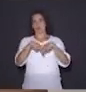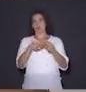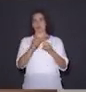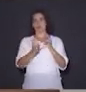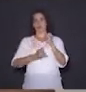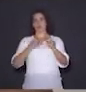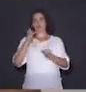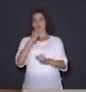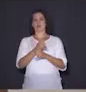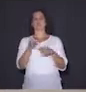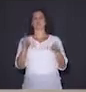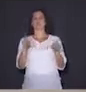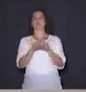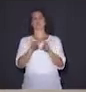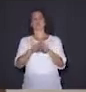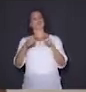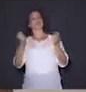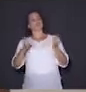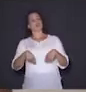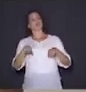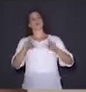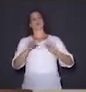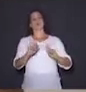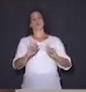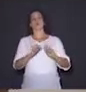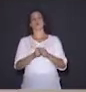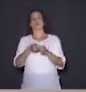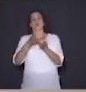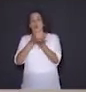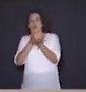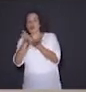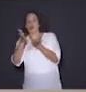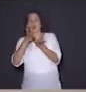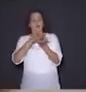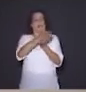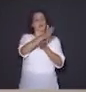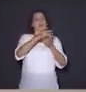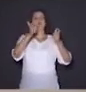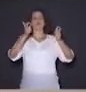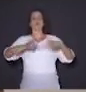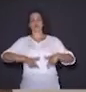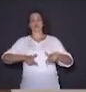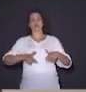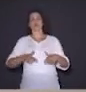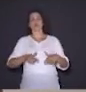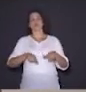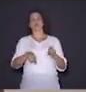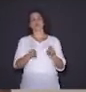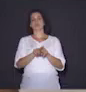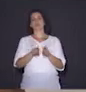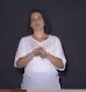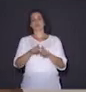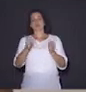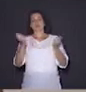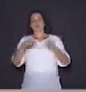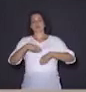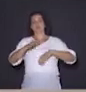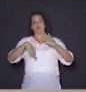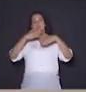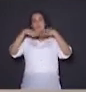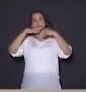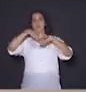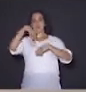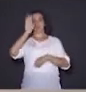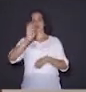com a possibilidade de você personalizar pra onde vai determinado conteúdo isso também se potencializa mas a nossa